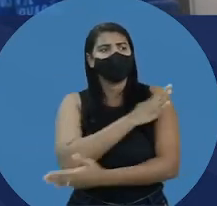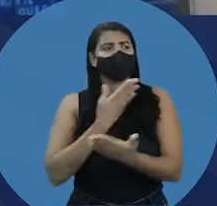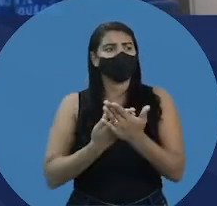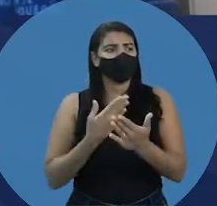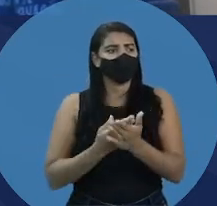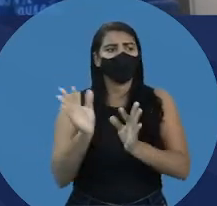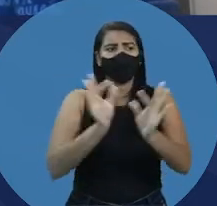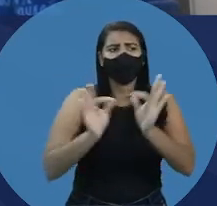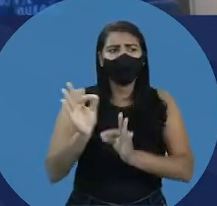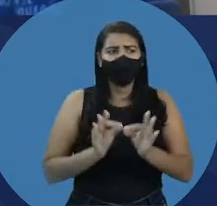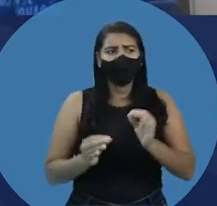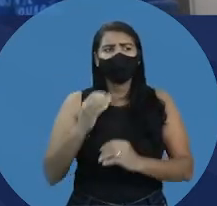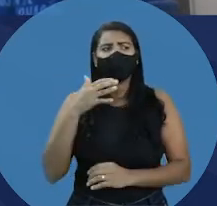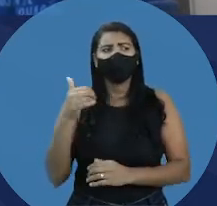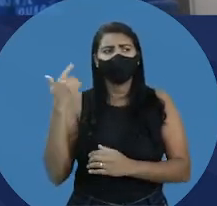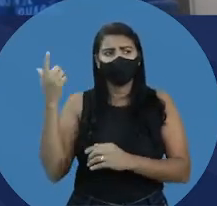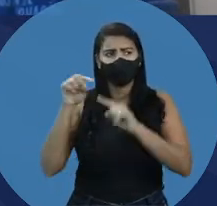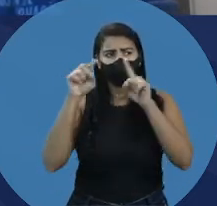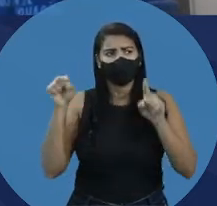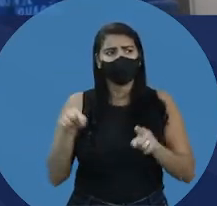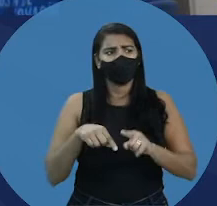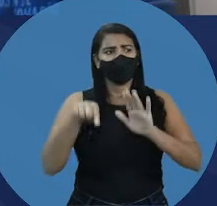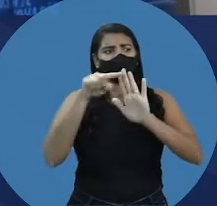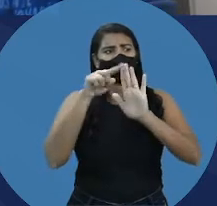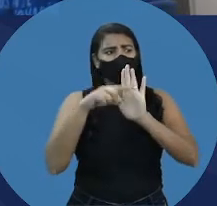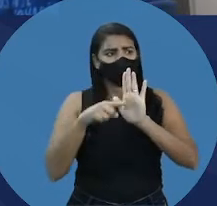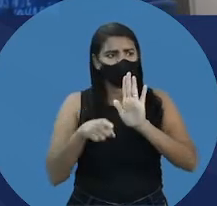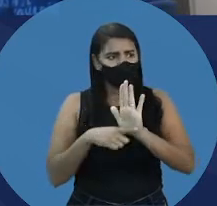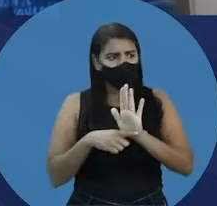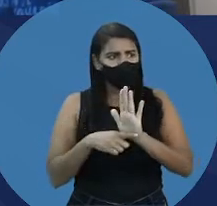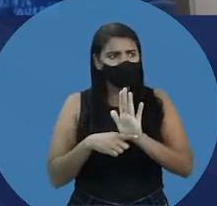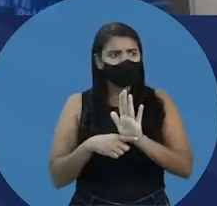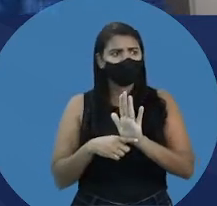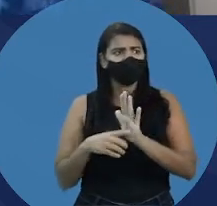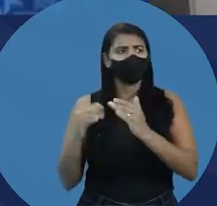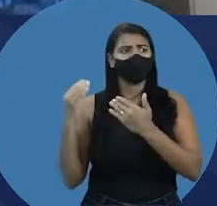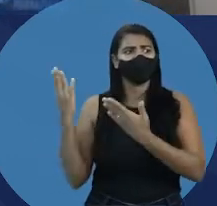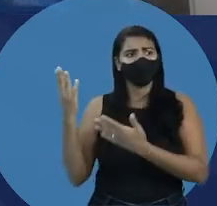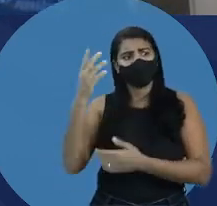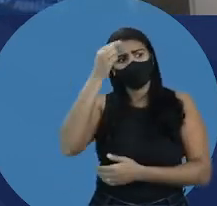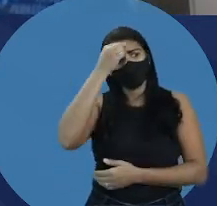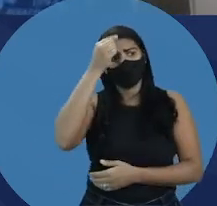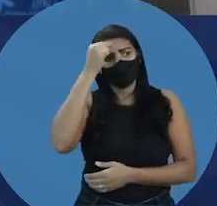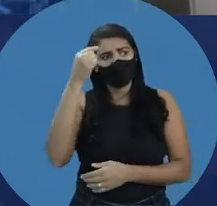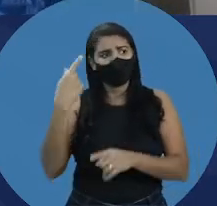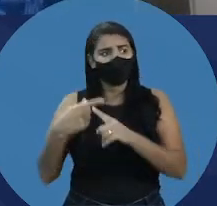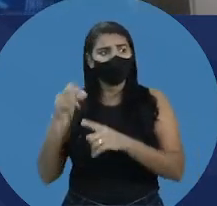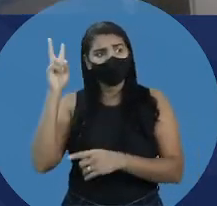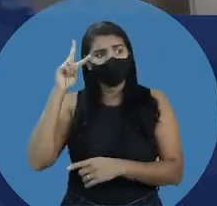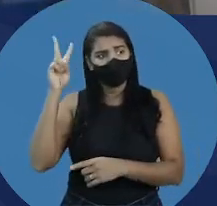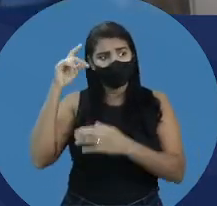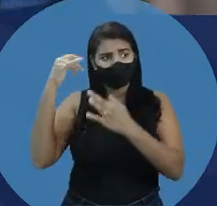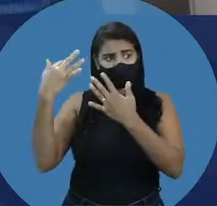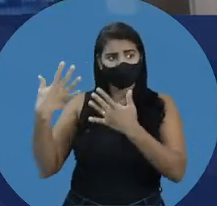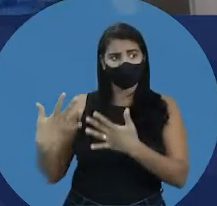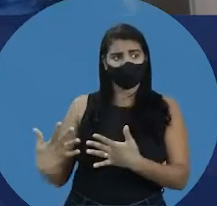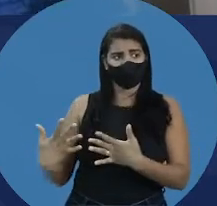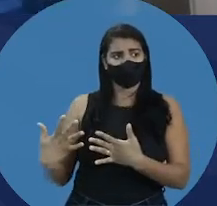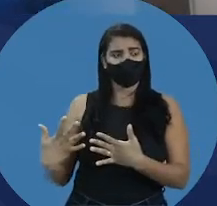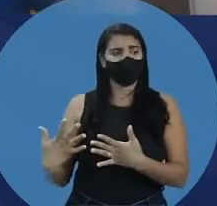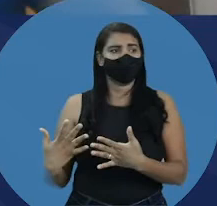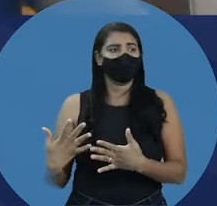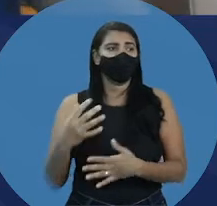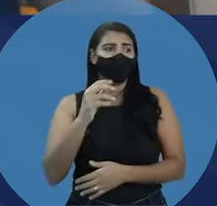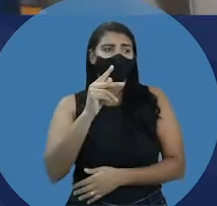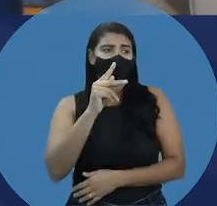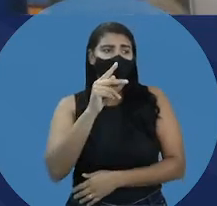elaborado, né? É um trabalho digno de graduação, porque uma história é você contar que as pilhas